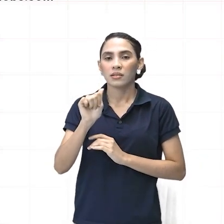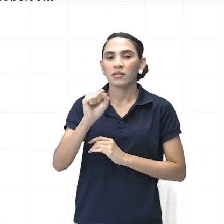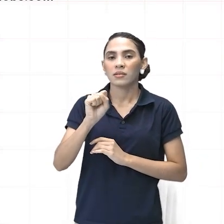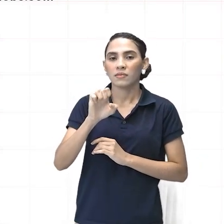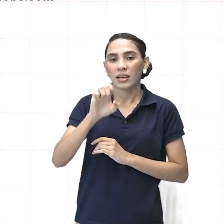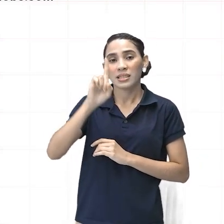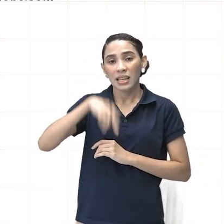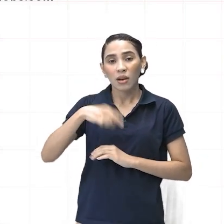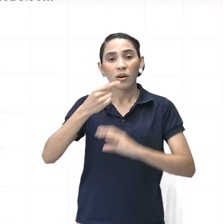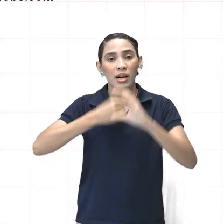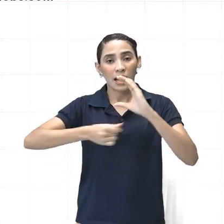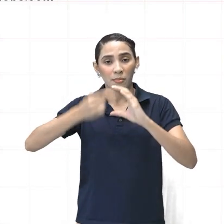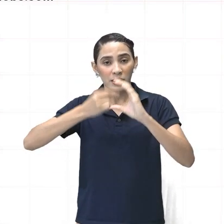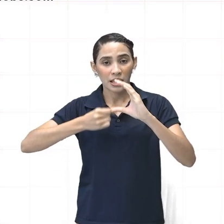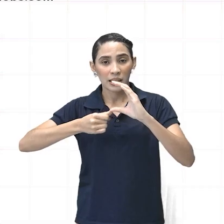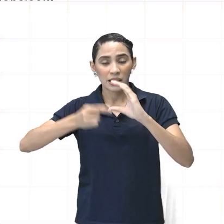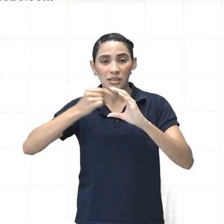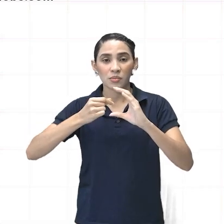ser o capitalismo